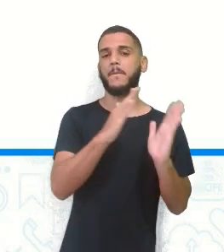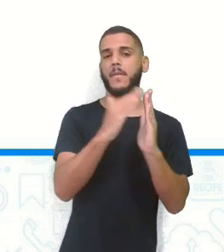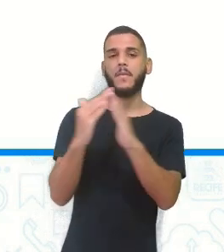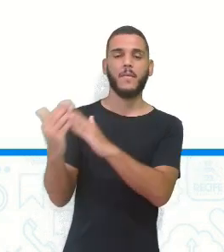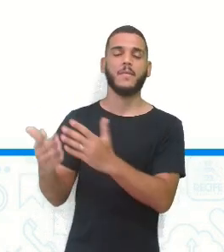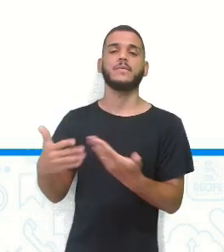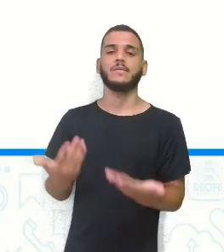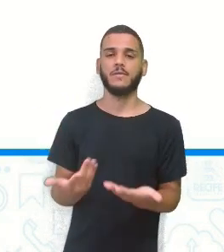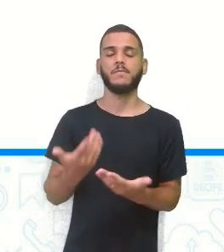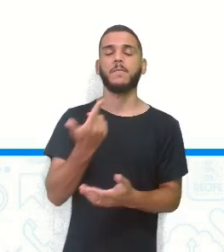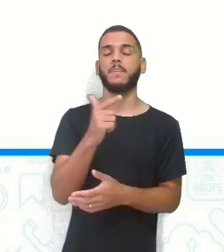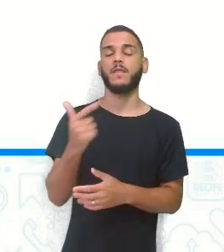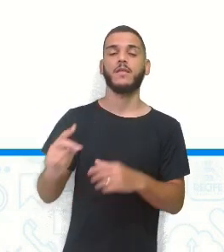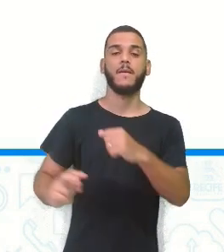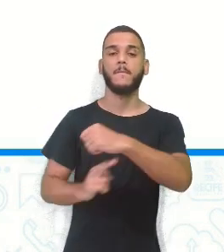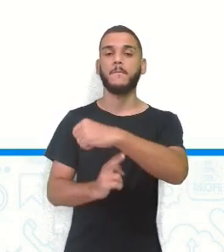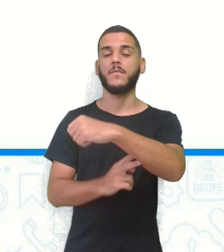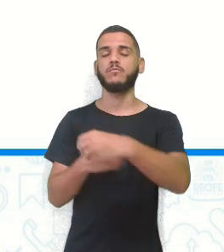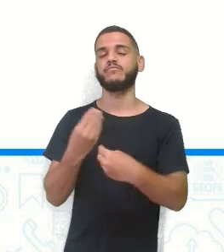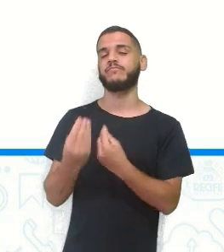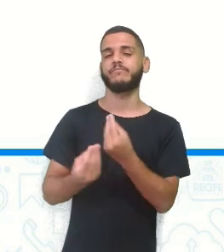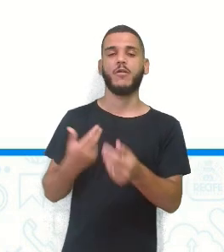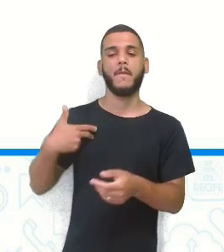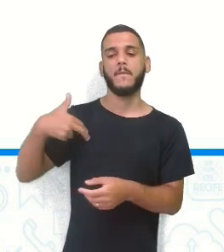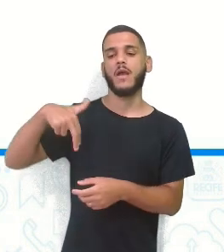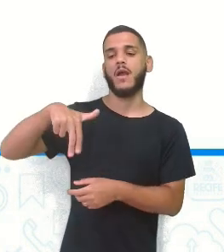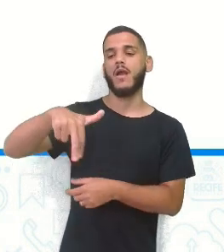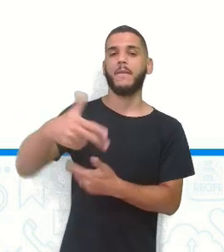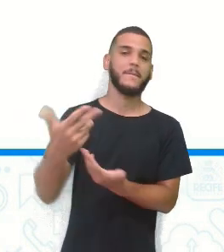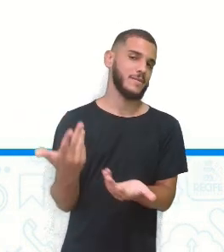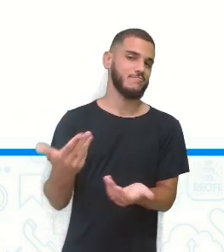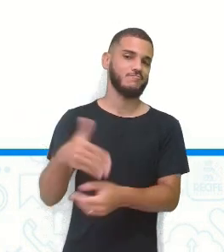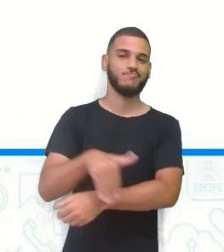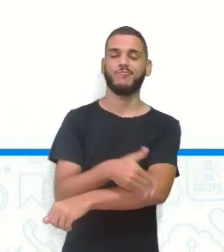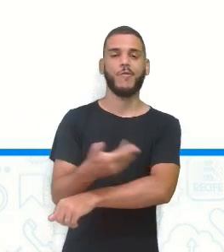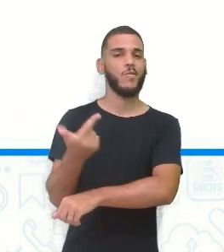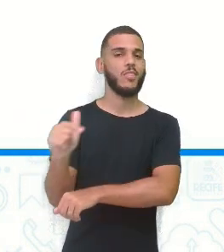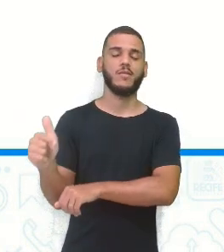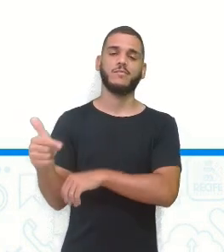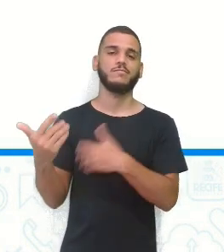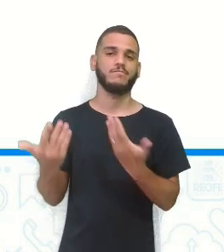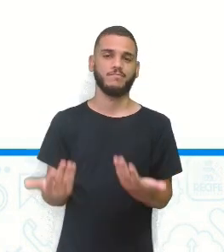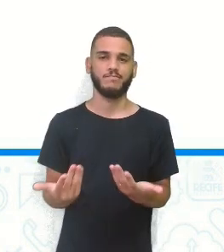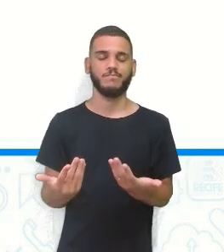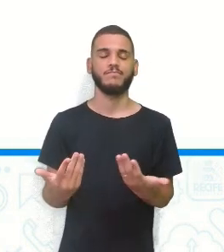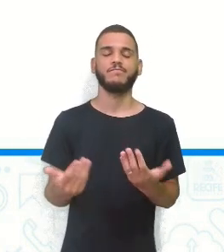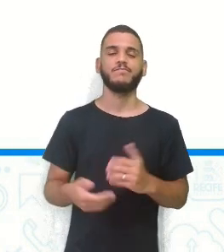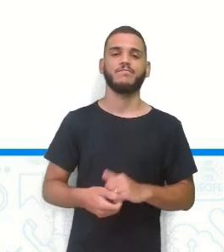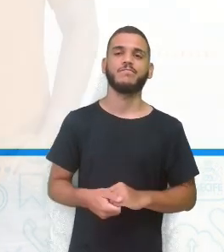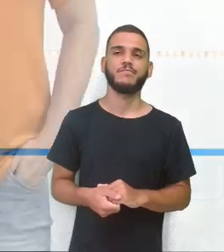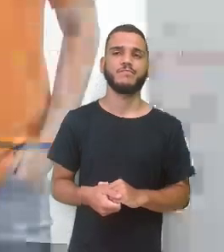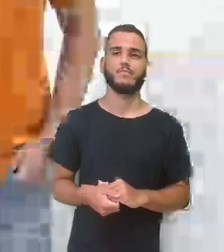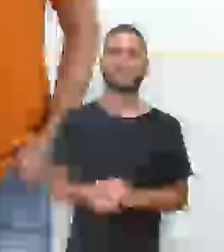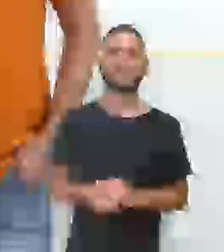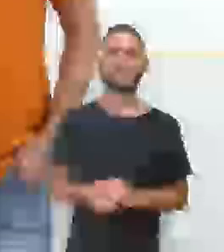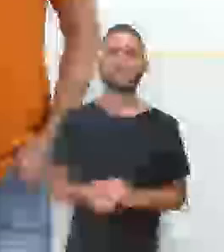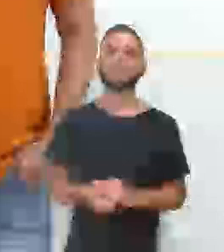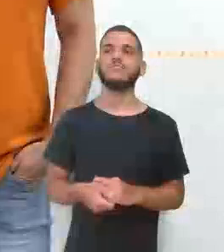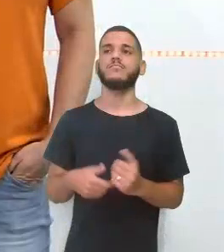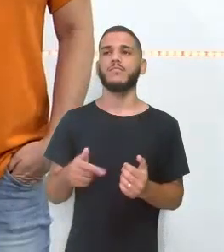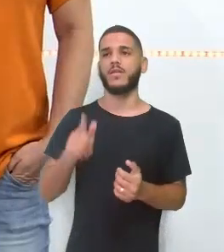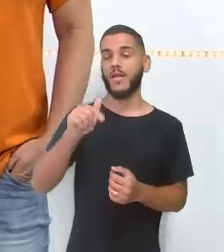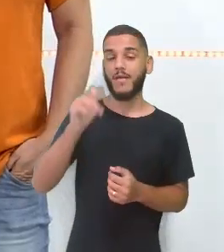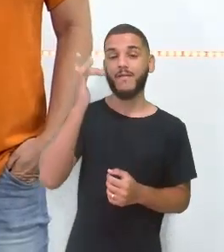haveria condição nenhuma da gente caminhar pelas ruas do Recife. certo? Não existiria. Essas pontes